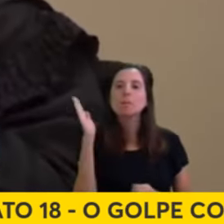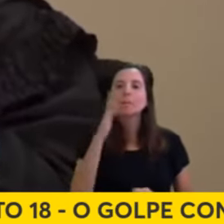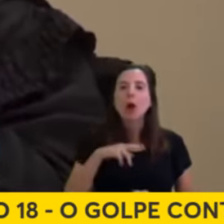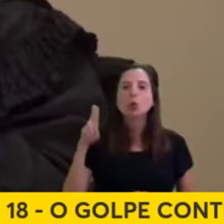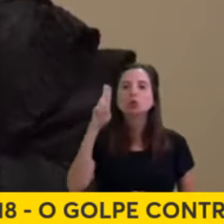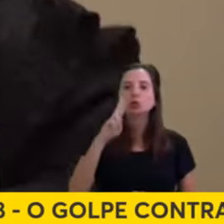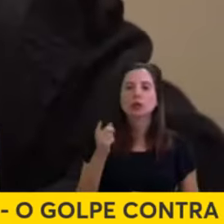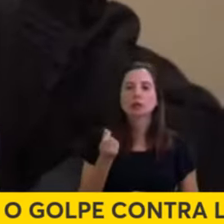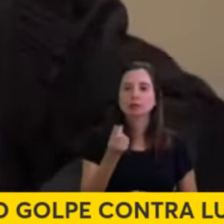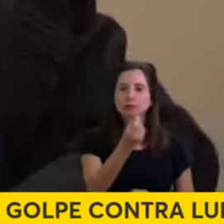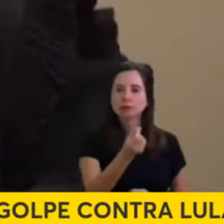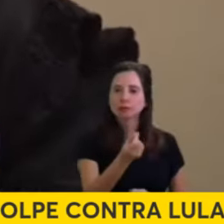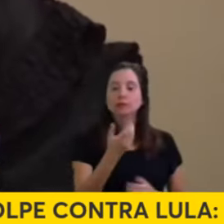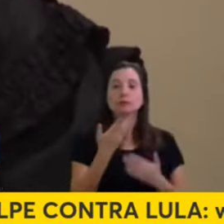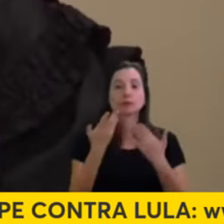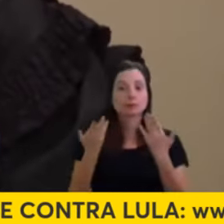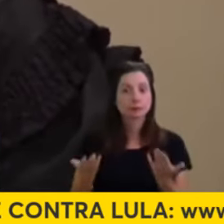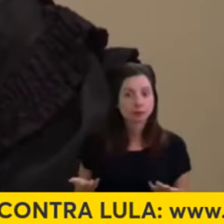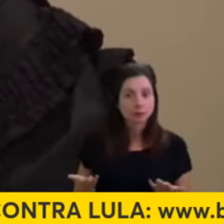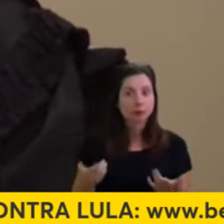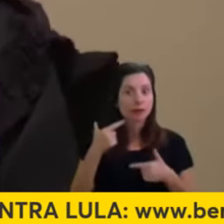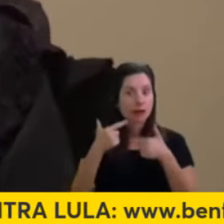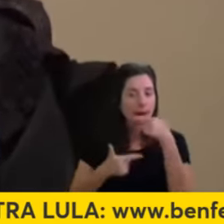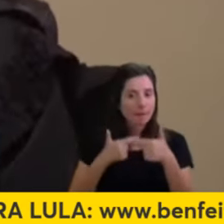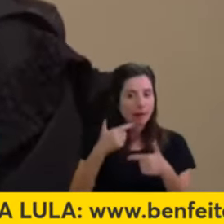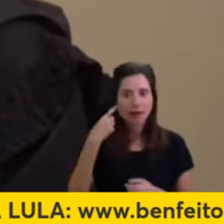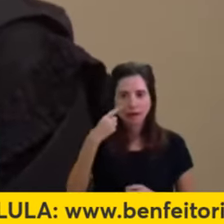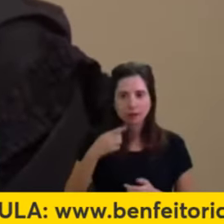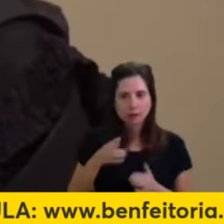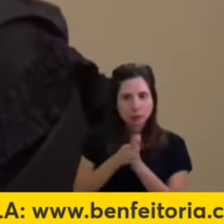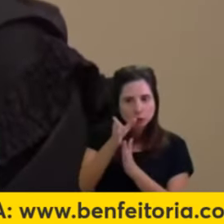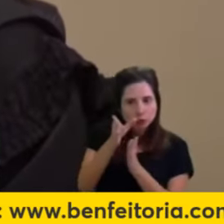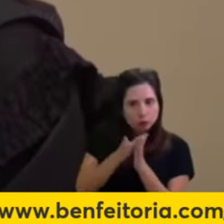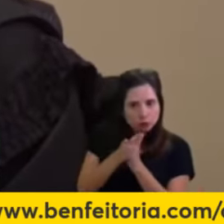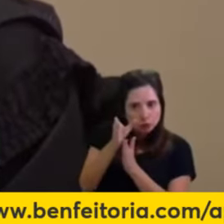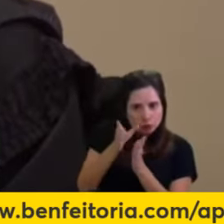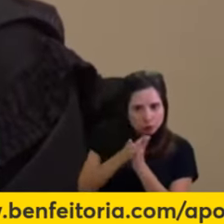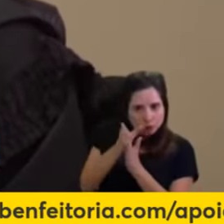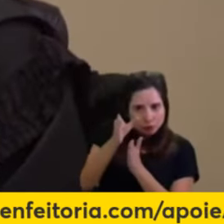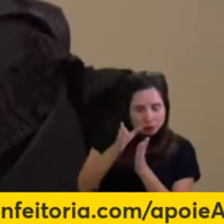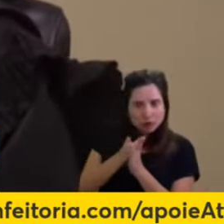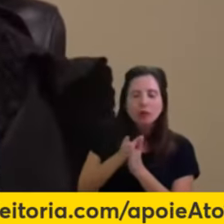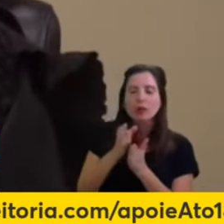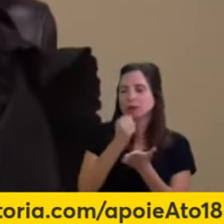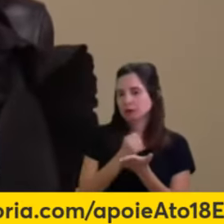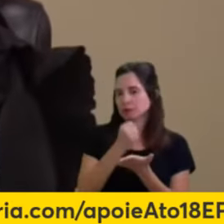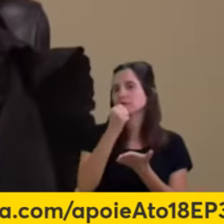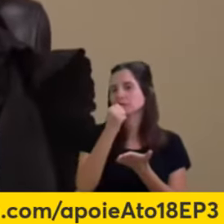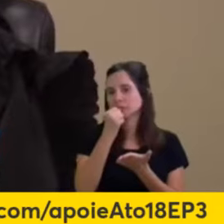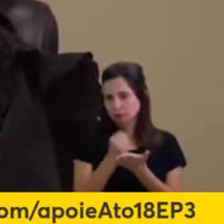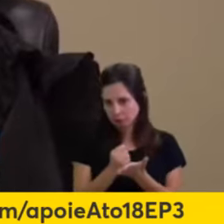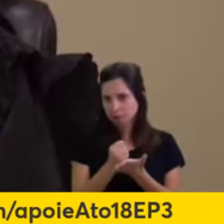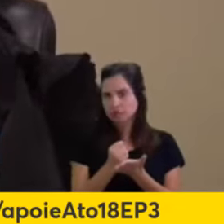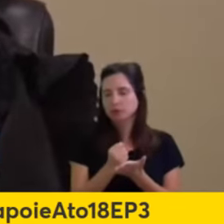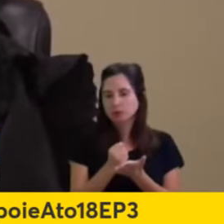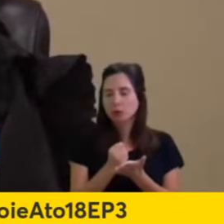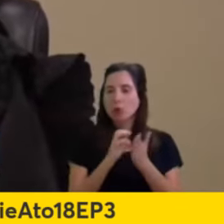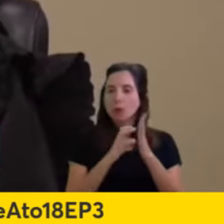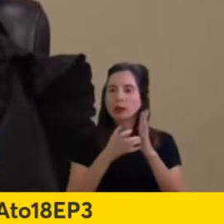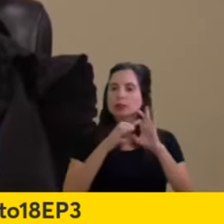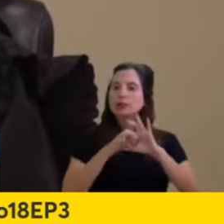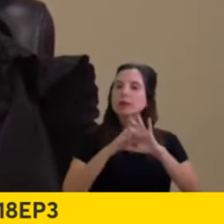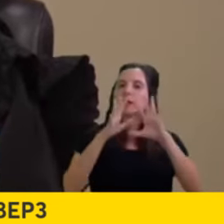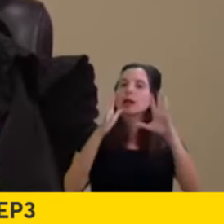empregado serviços advocatícios de consultoria em compliance quanto a essa contratação investigante partido Liberal mais uma vez